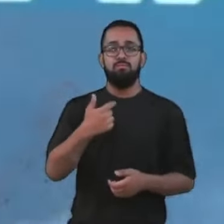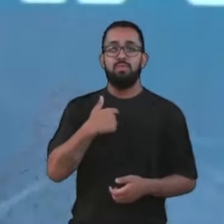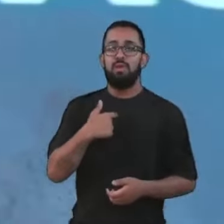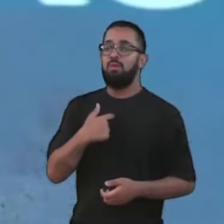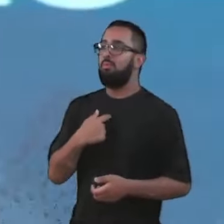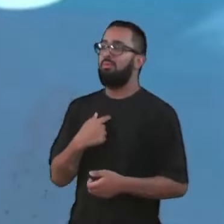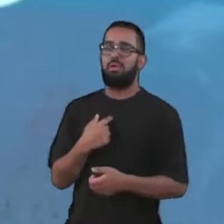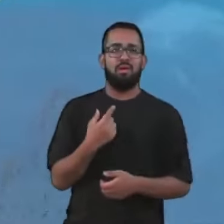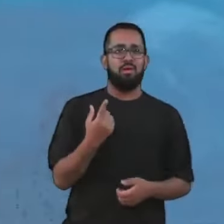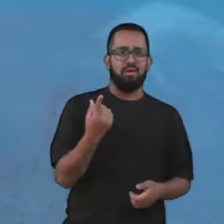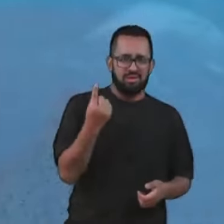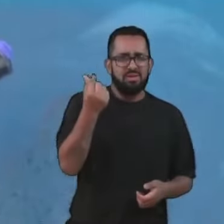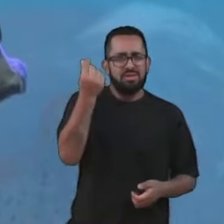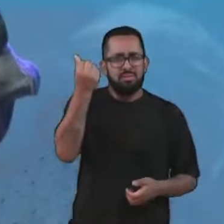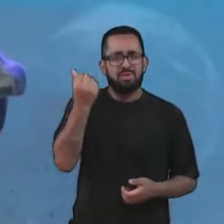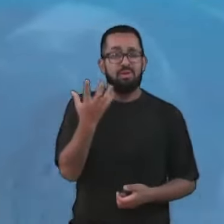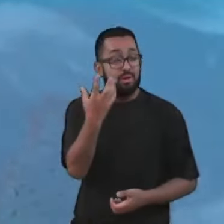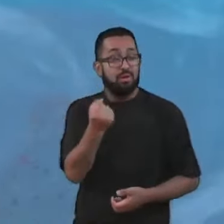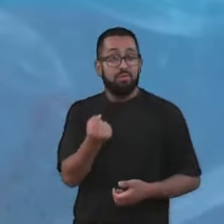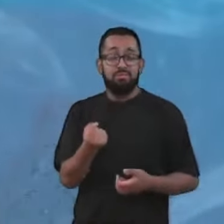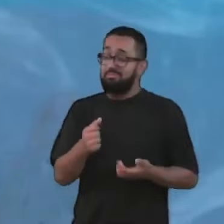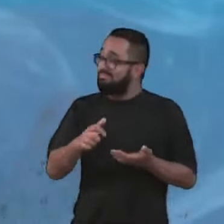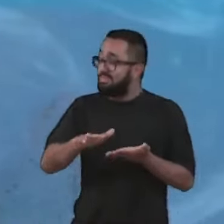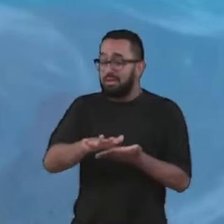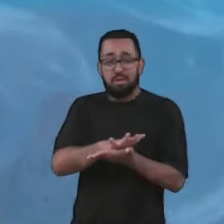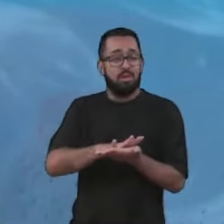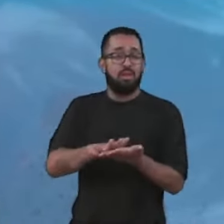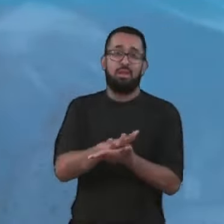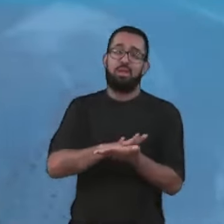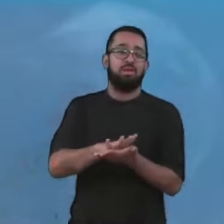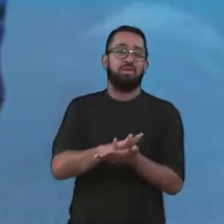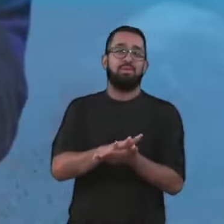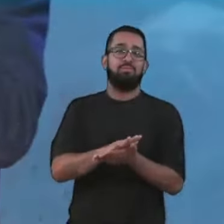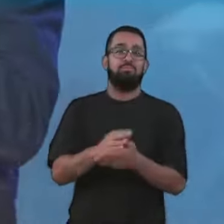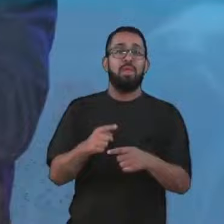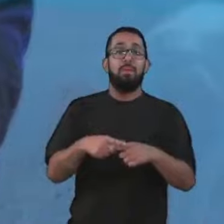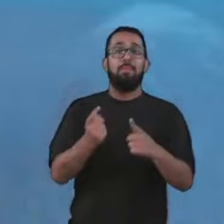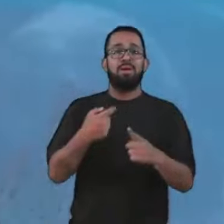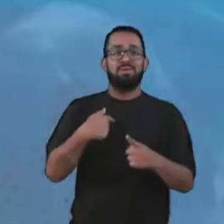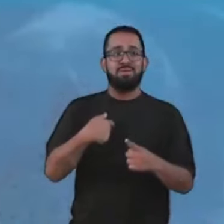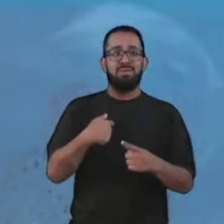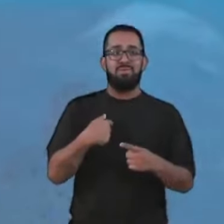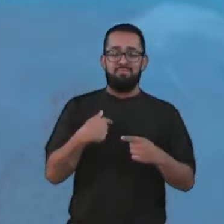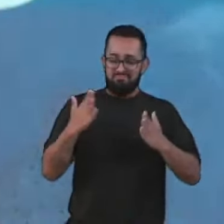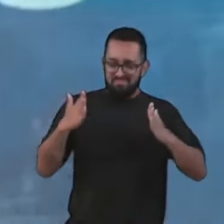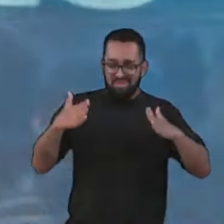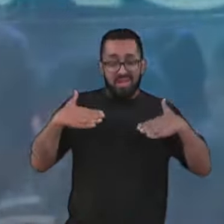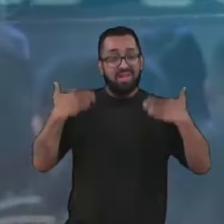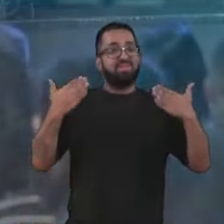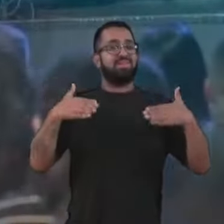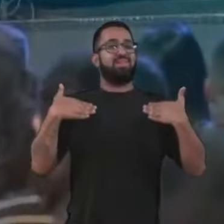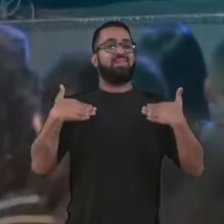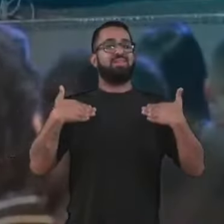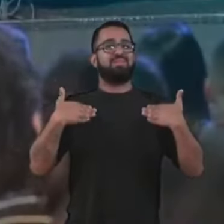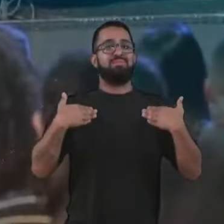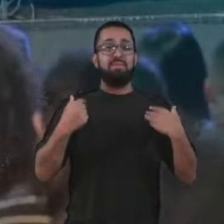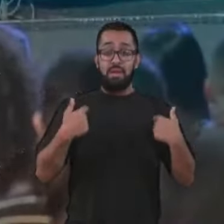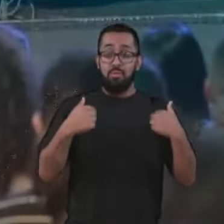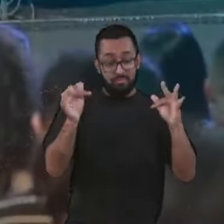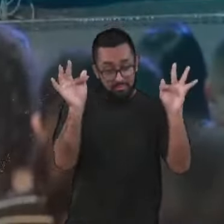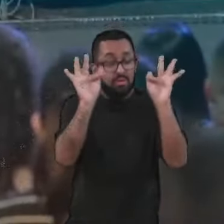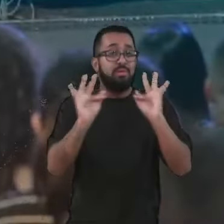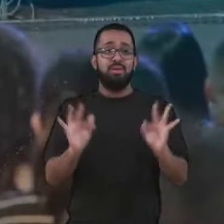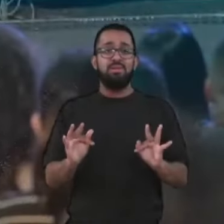euro por isso, eu não fiquei mais rico, mas o meu coração se alegrou. Sabe por quê? Toda vez que nós